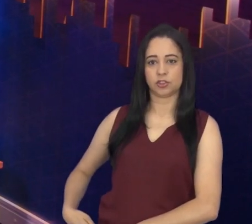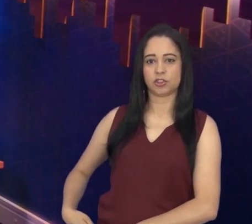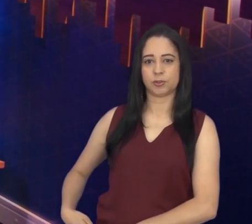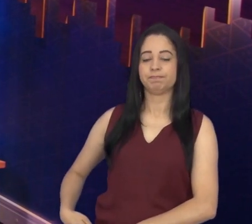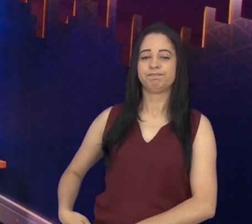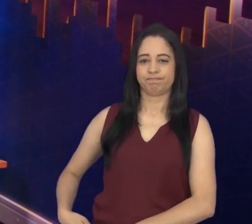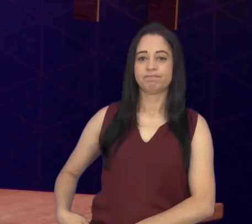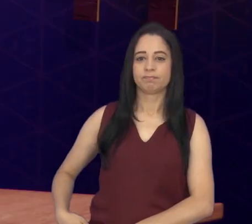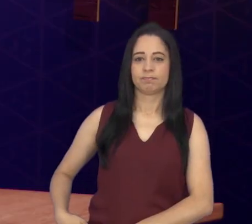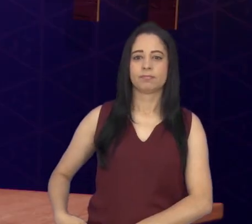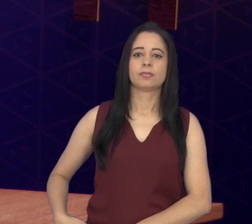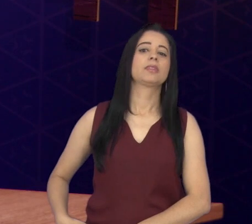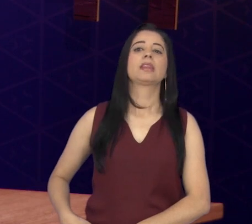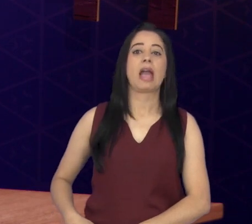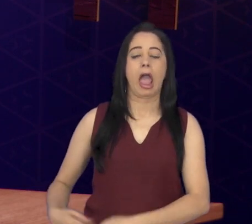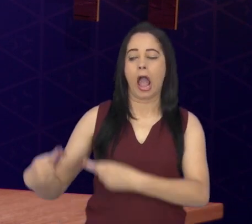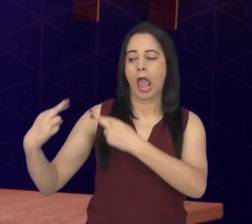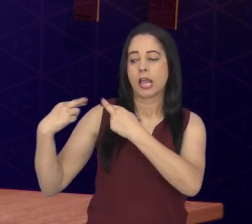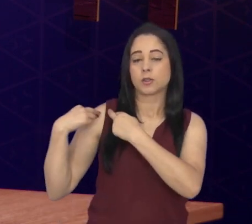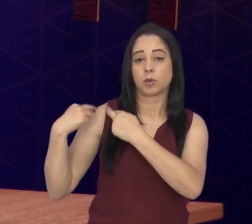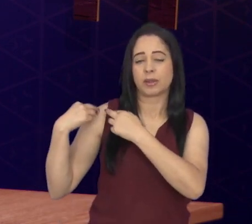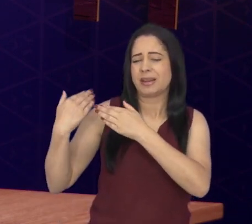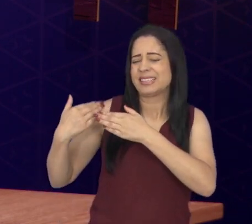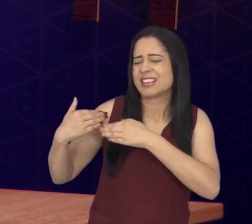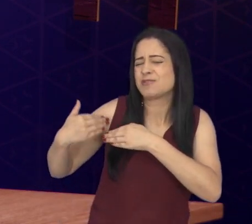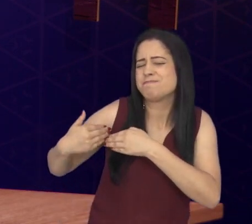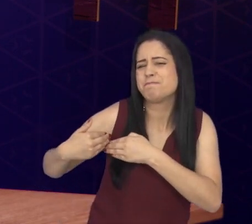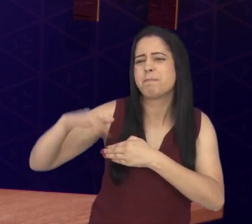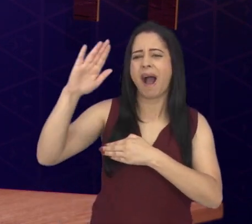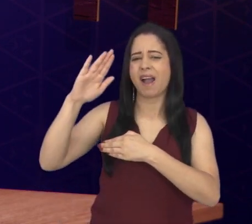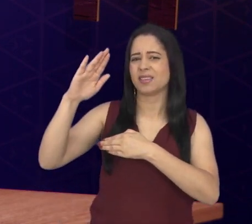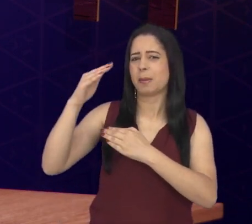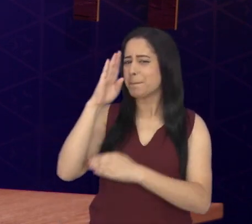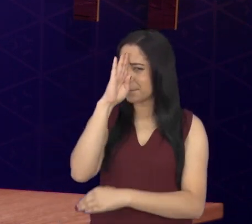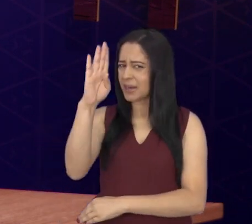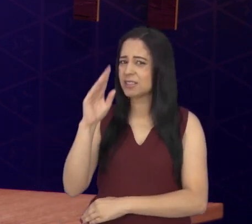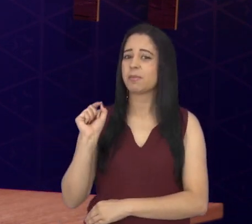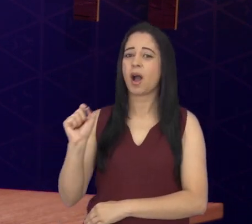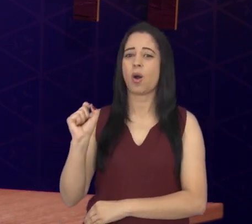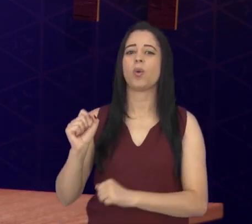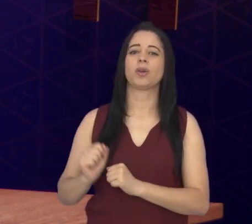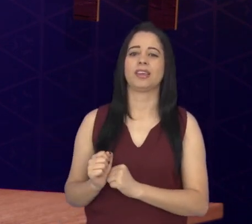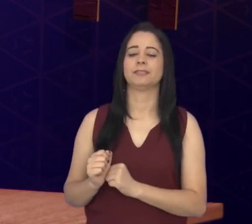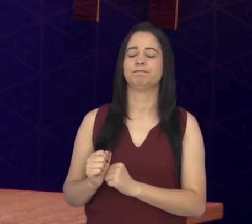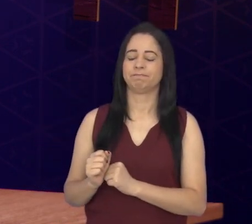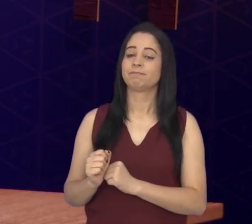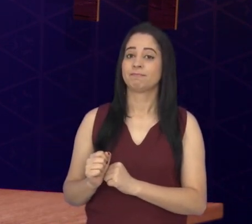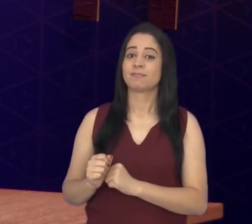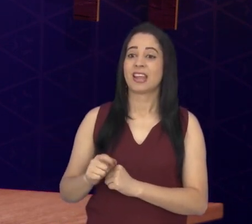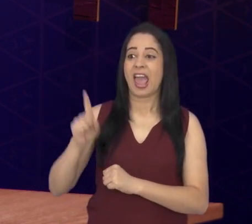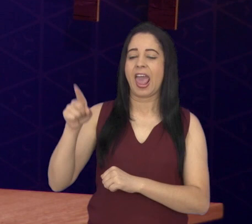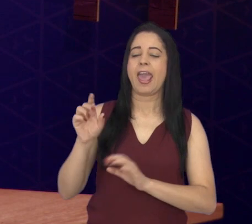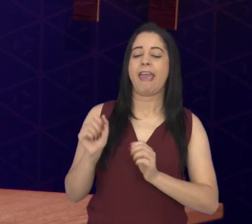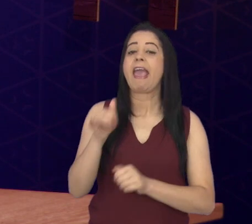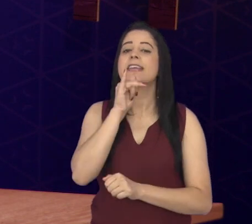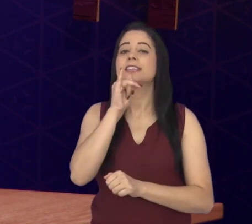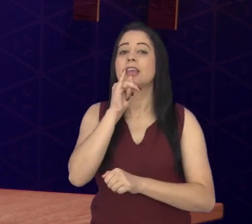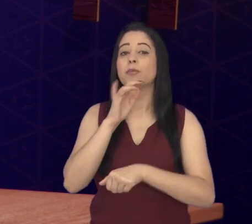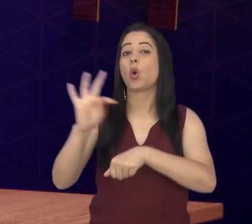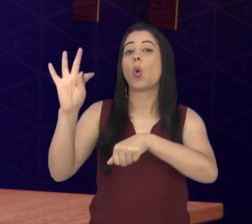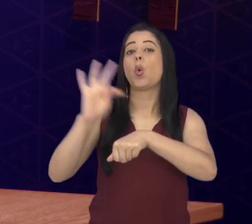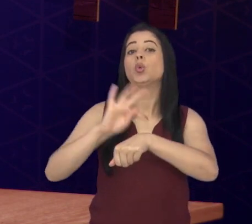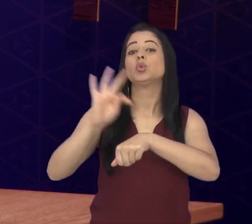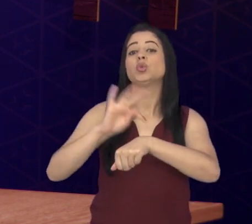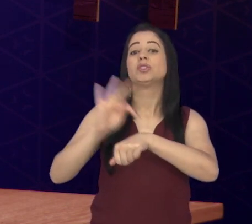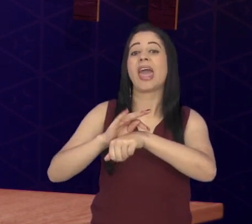República, que eu acho que a maior parte da responsabilidade dele, é como se fosse um técnico de